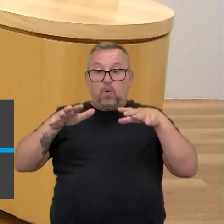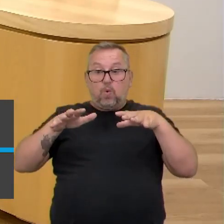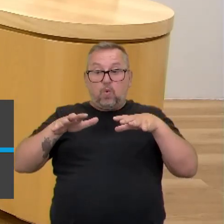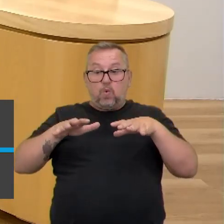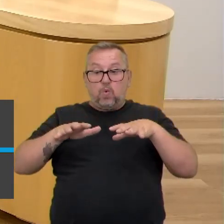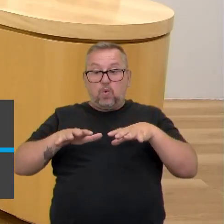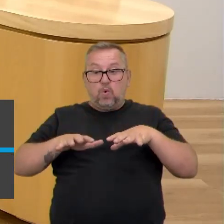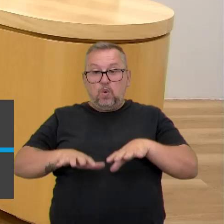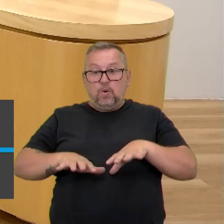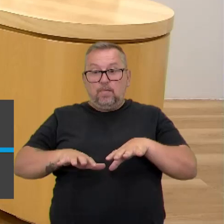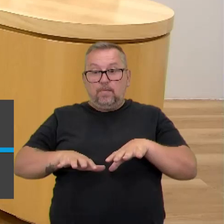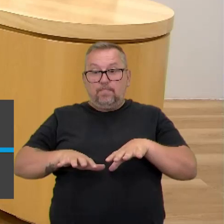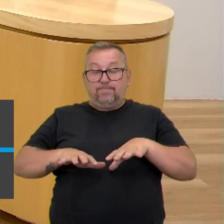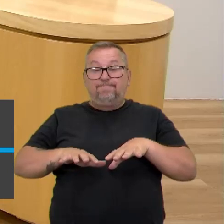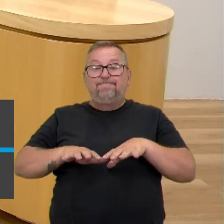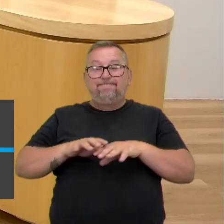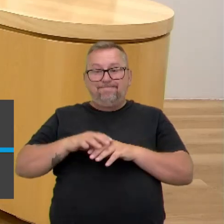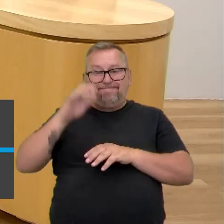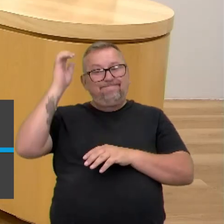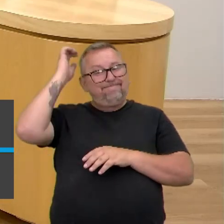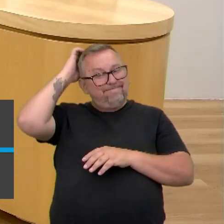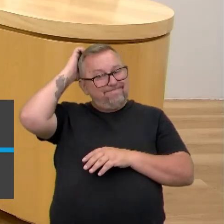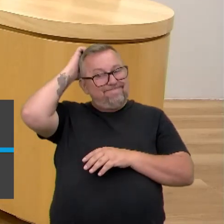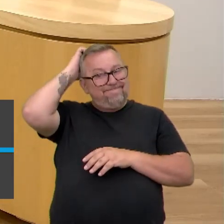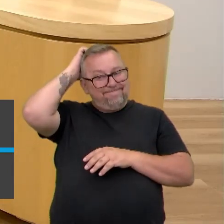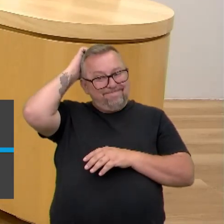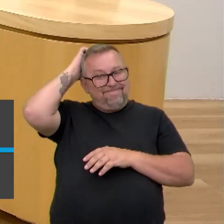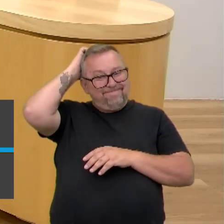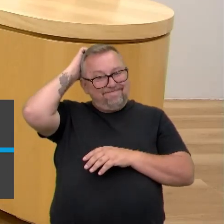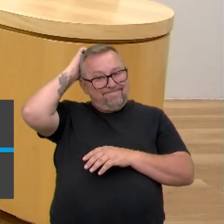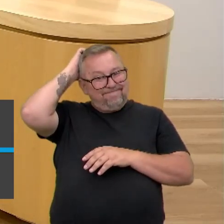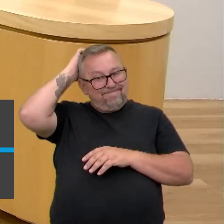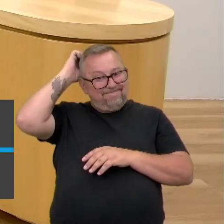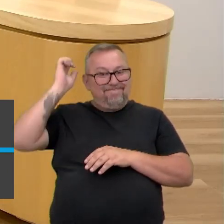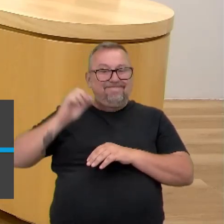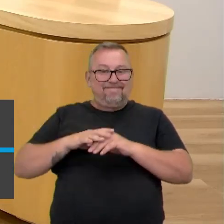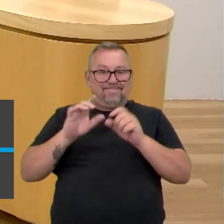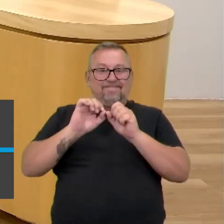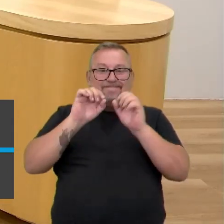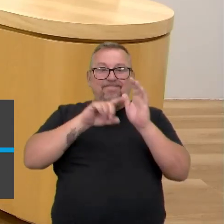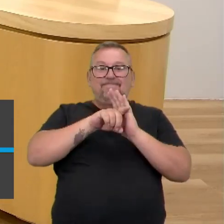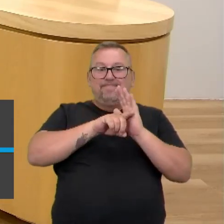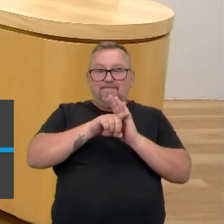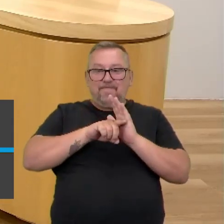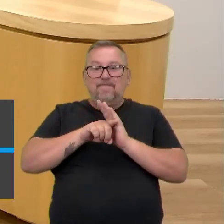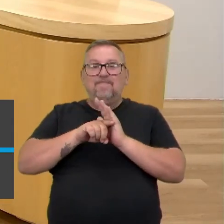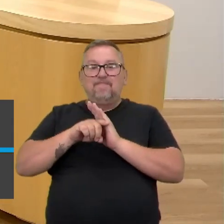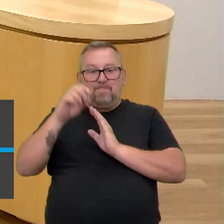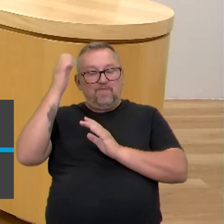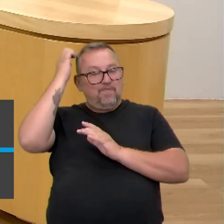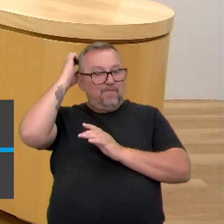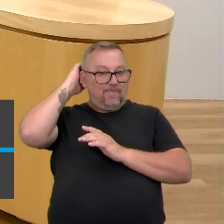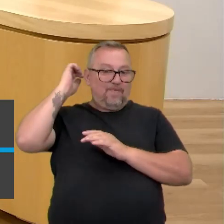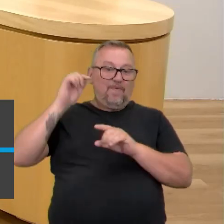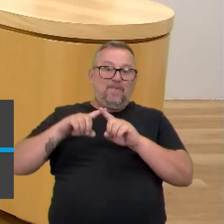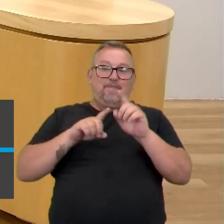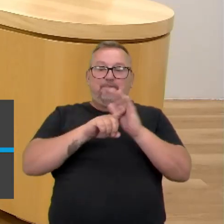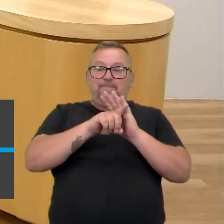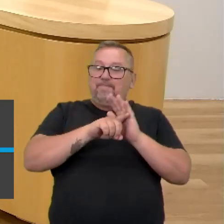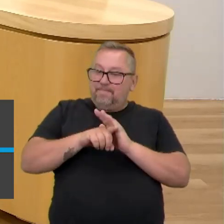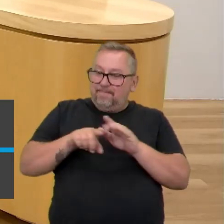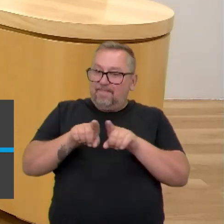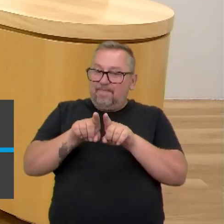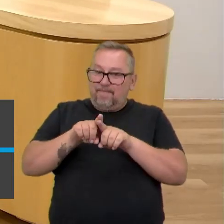está cedendo. Enfim, por outros problemas aí. Tá aqui uma dica para externos. você pesquisar, né? O aluno, a gente está trabalhando em itinerários, a gente sabe que o aluno